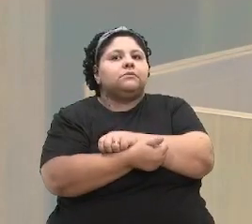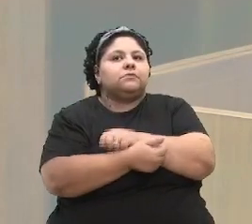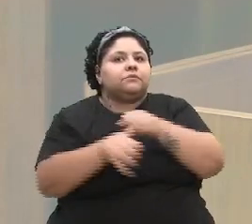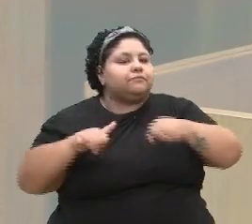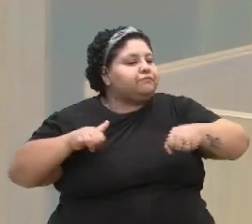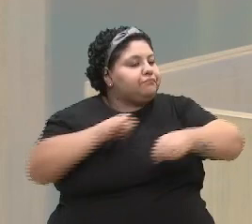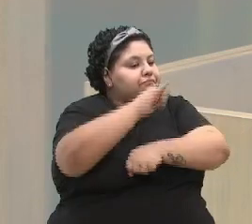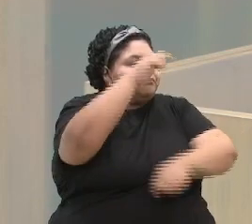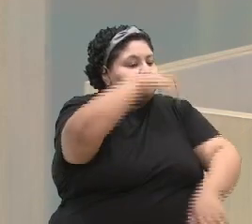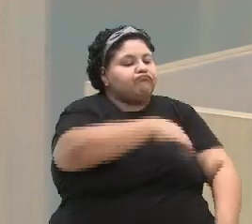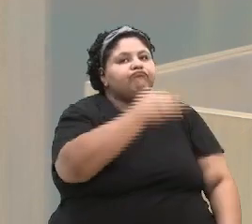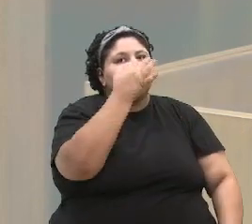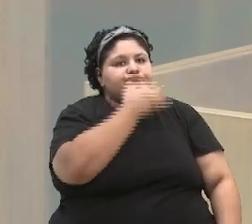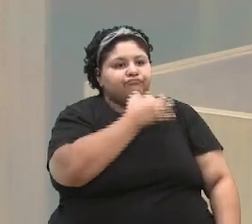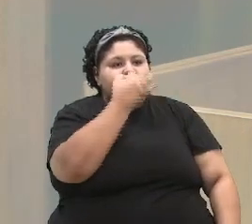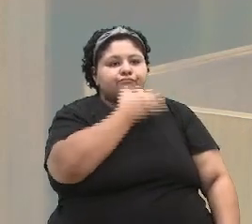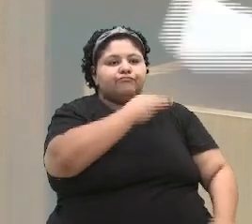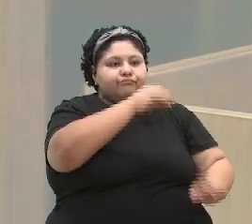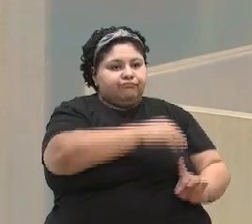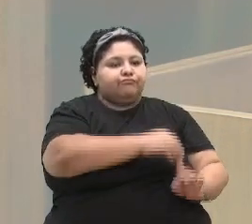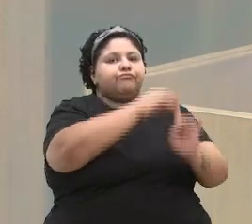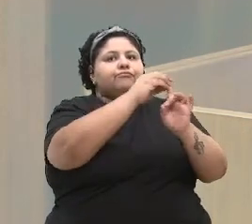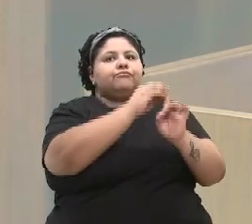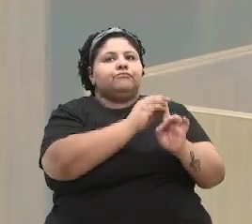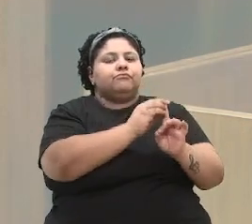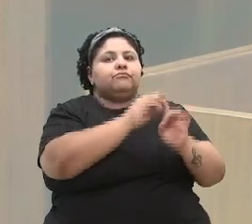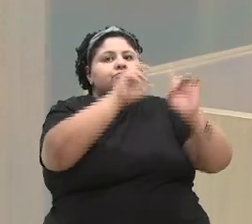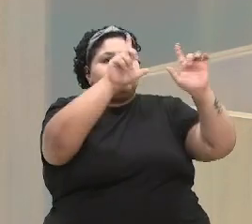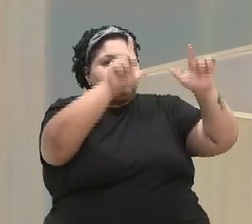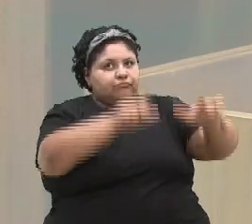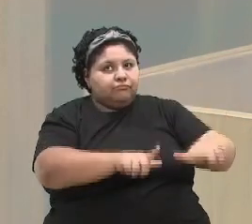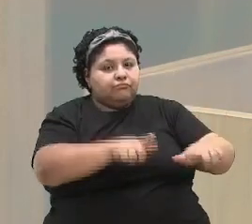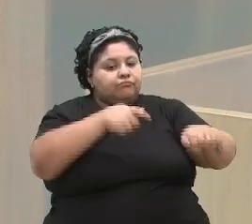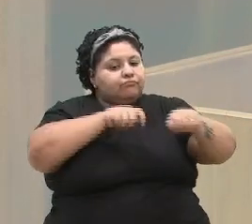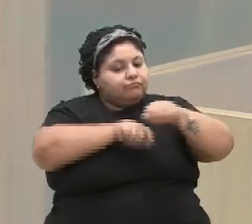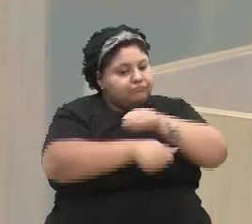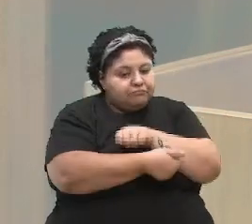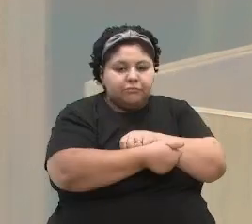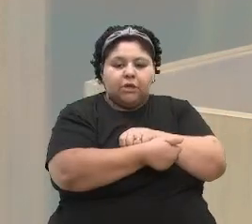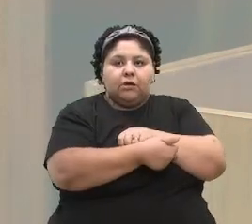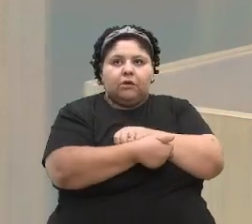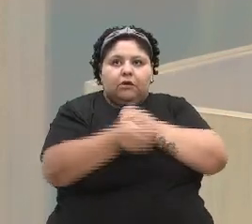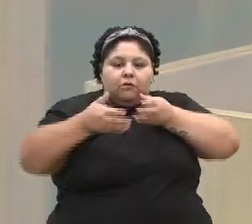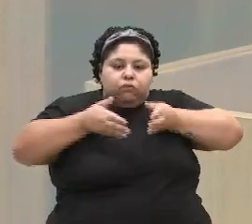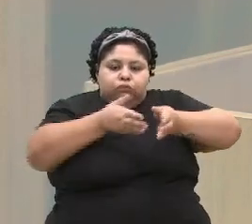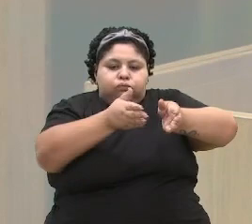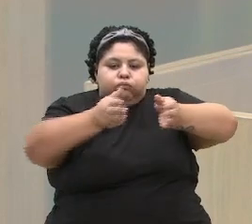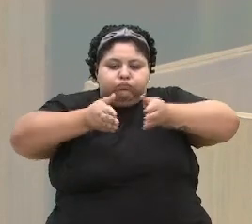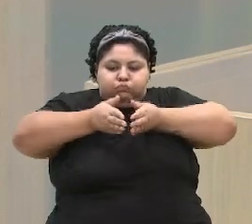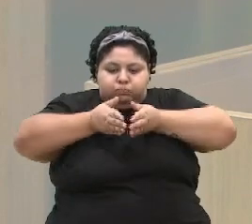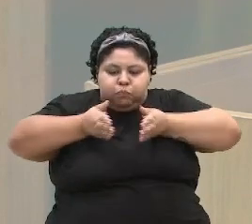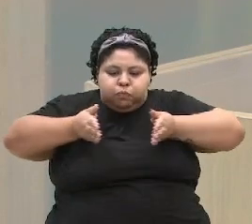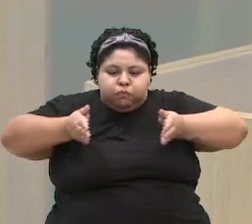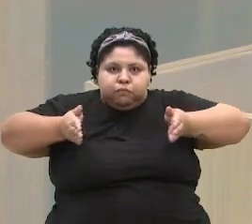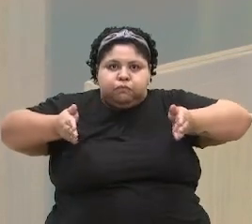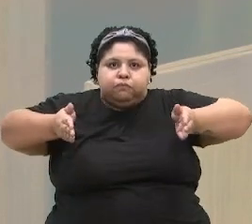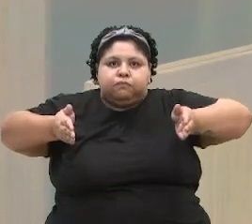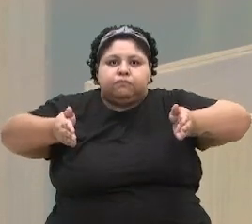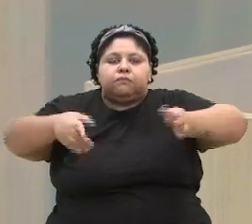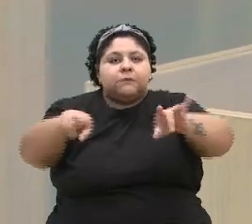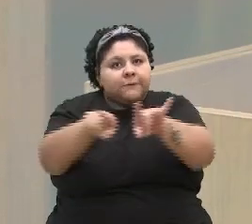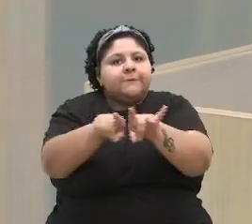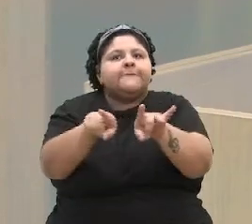de Caxias do Sul, principalmente com as locações, com investimentos de pista, alargamento de pista, enfim. Acho que